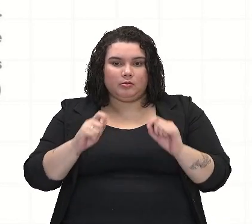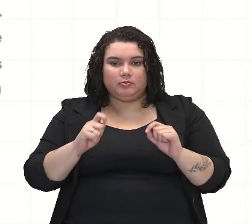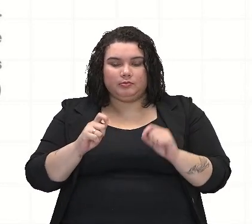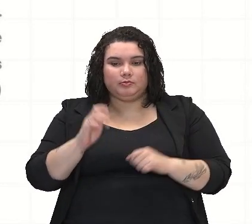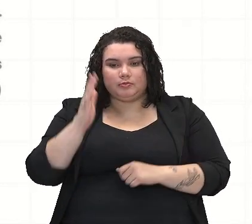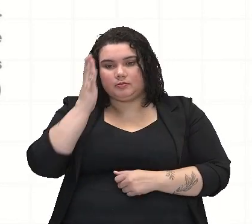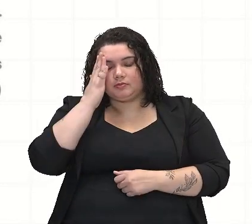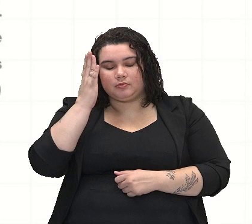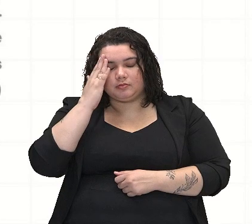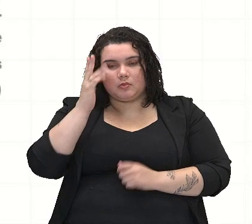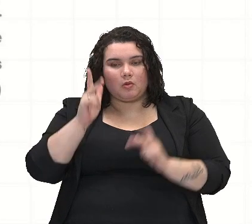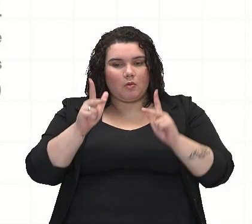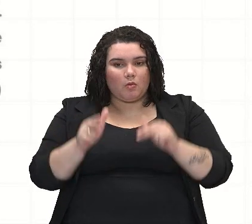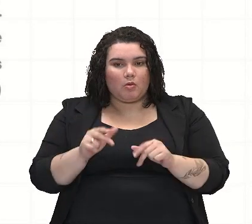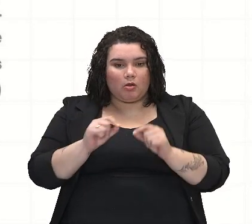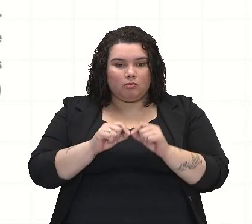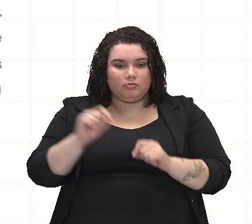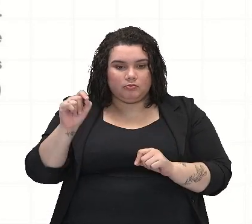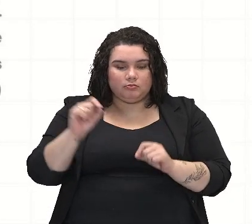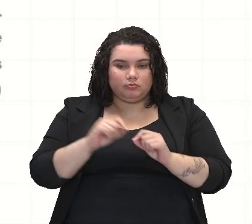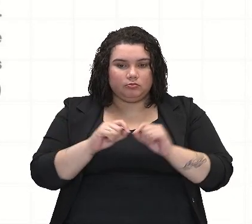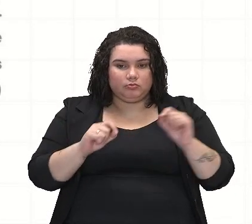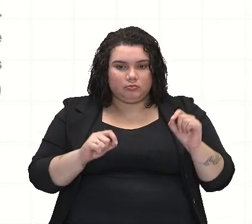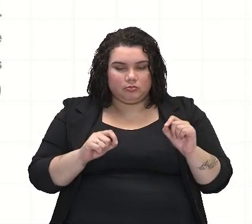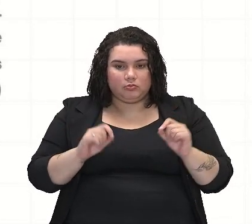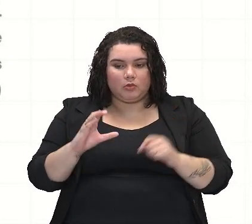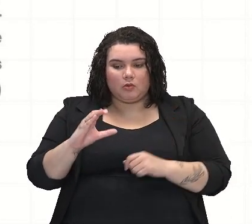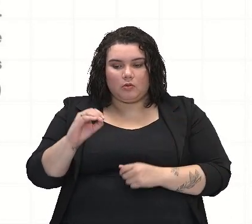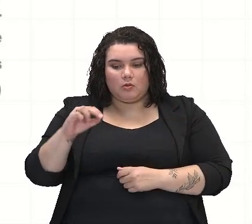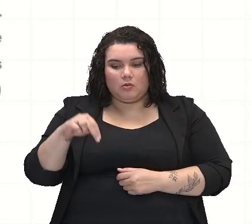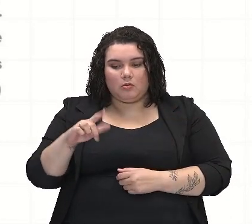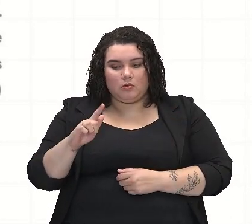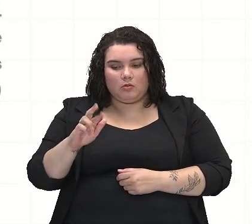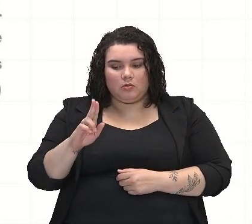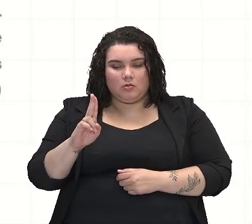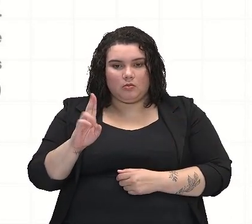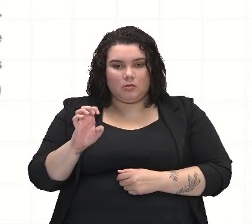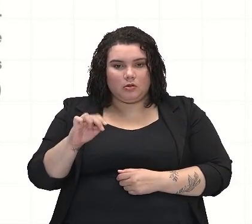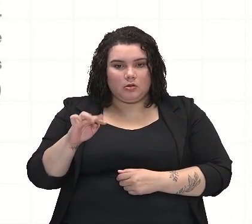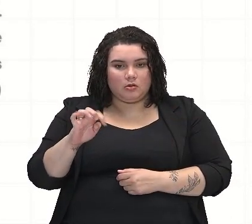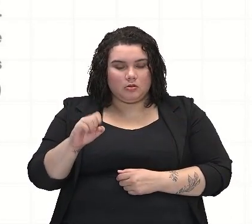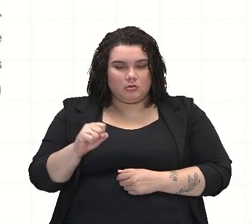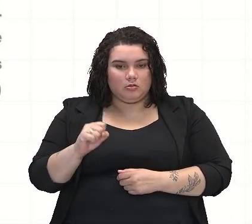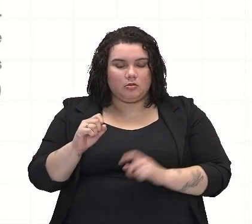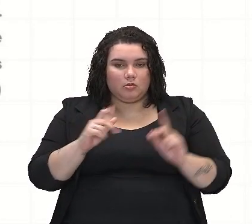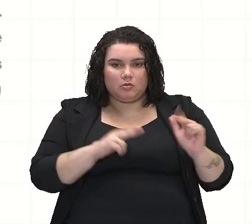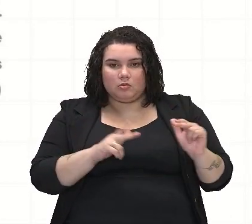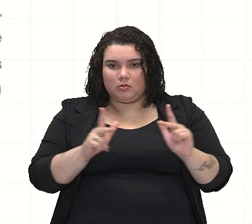essas mesmas medidas, né? São congruentes, tem medidas iguais, tá?